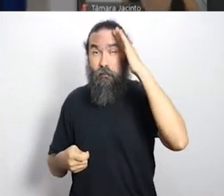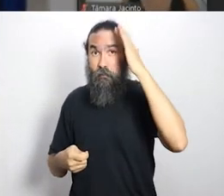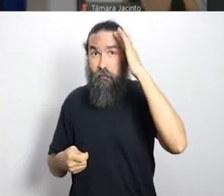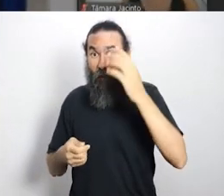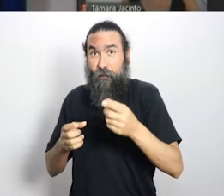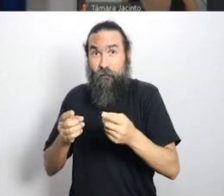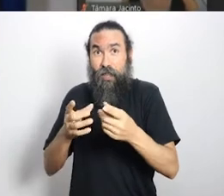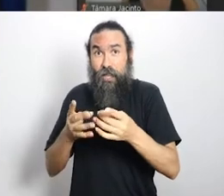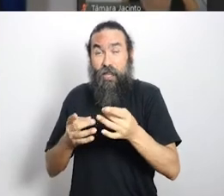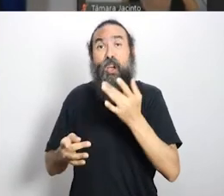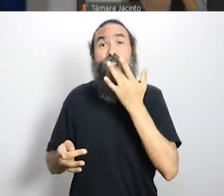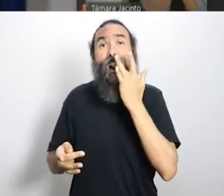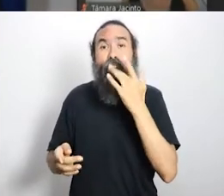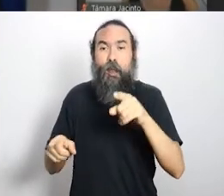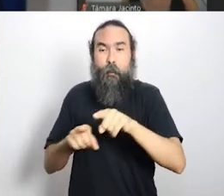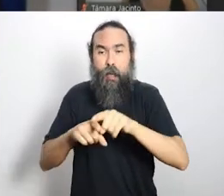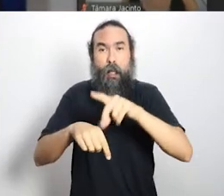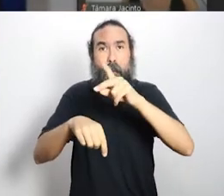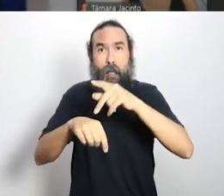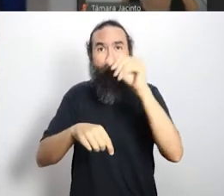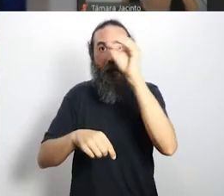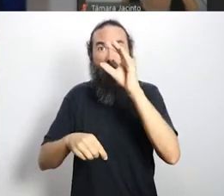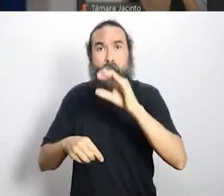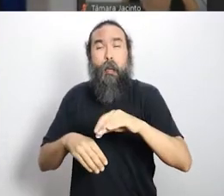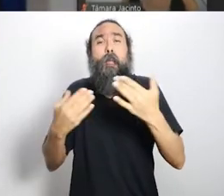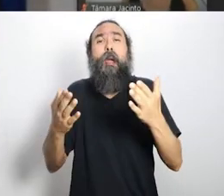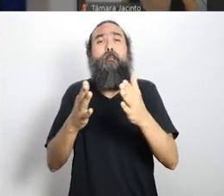pra quebrei de casamento, amor sim de rã.